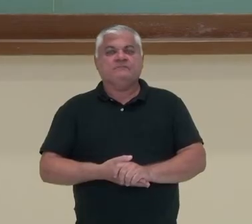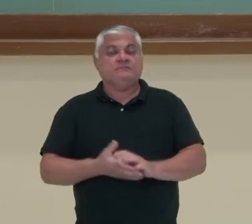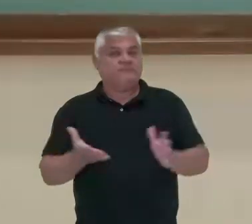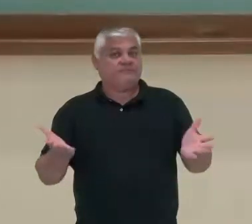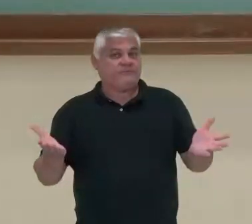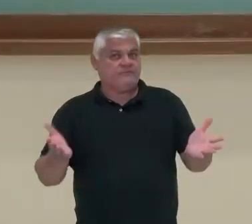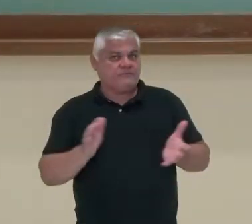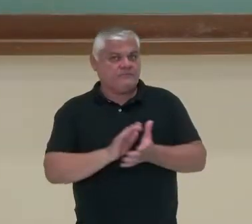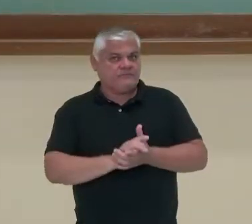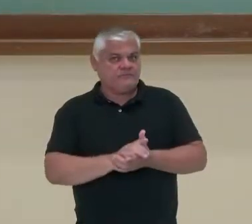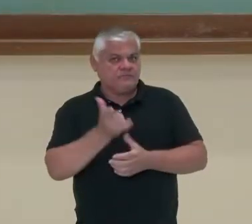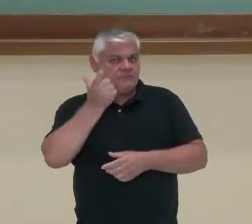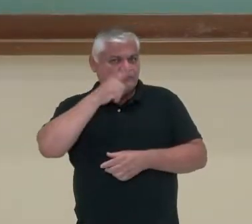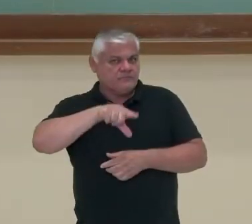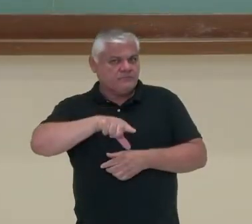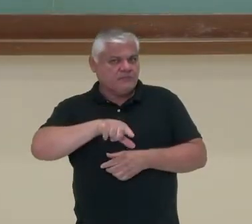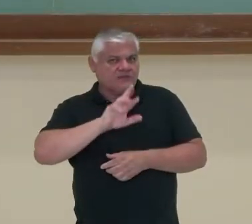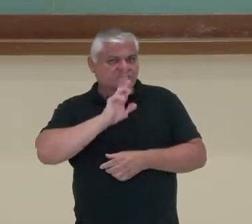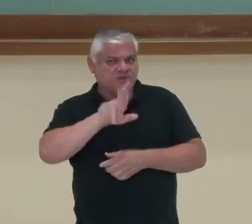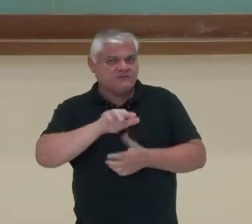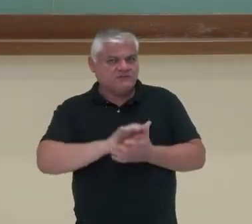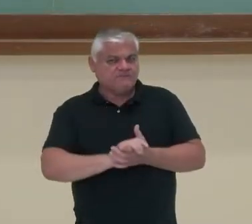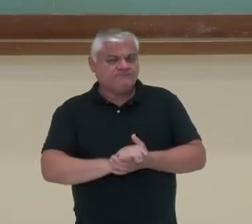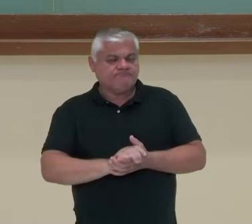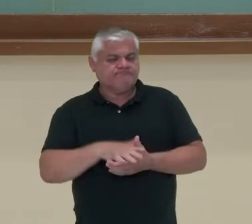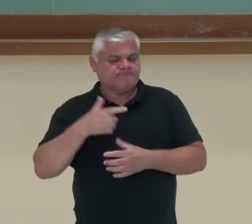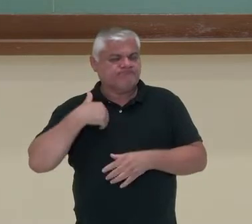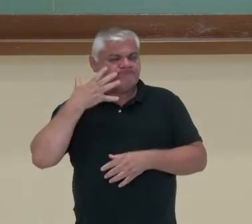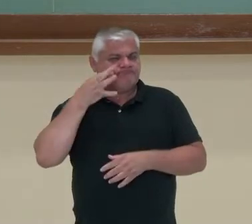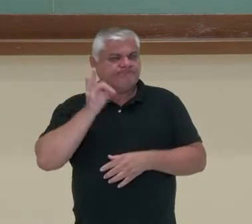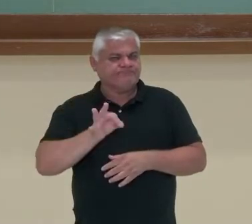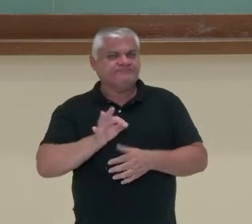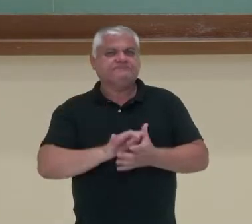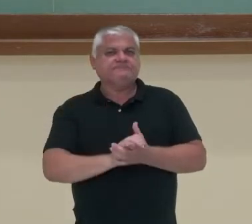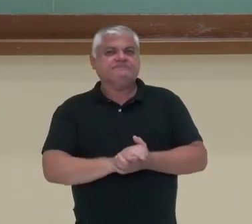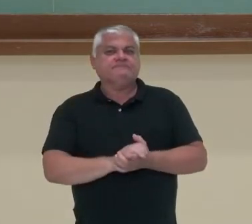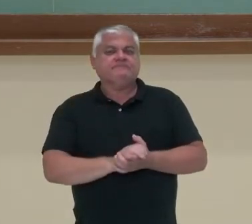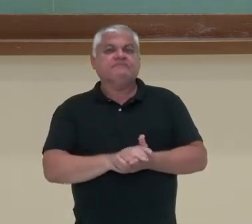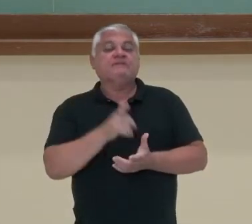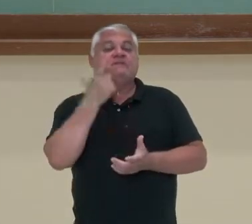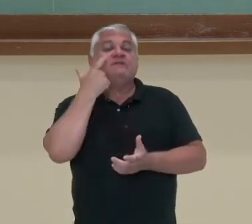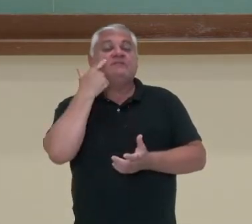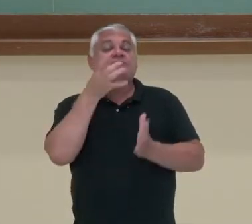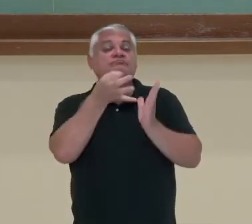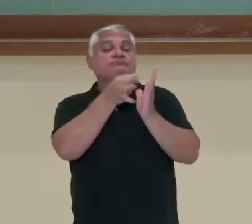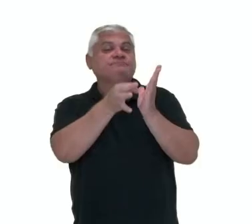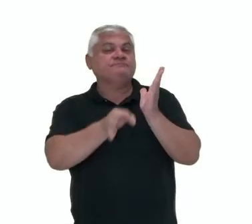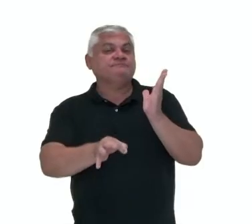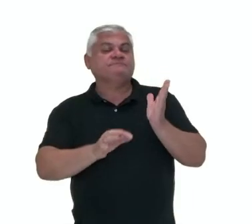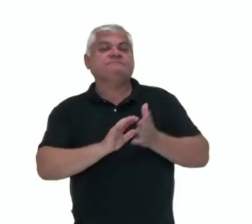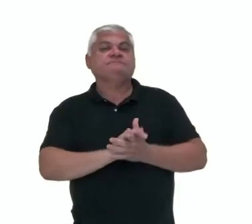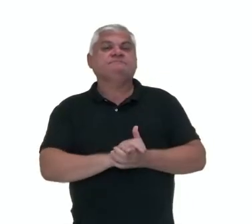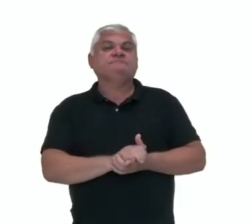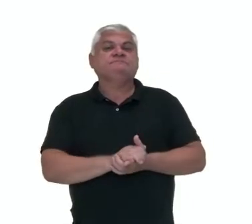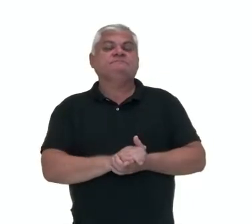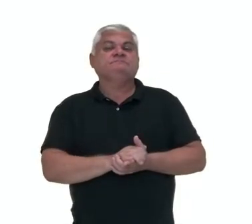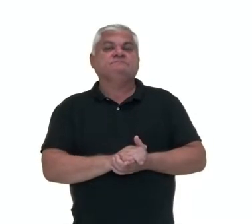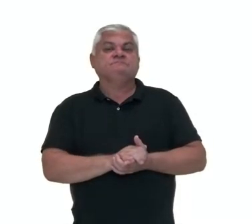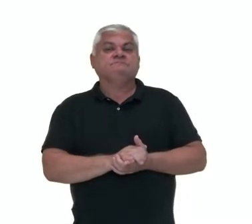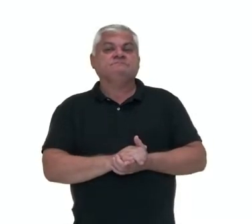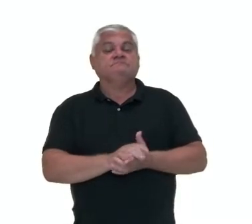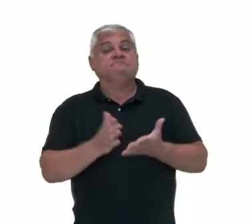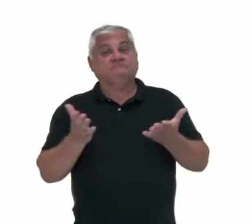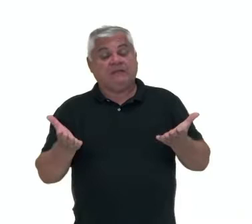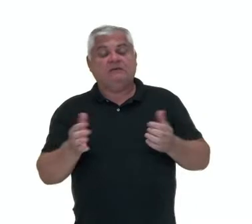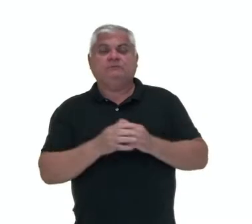E aí, pessoal, conseguiram responder? Eu tenho certeza que sim. Então, vamos conferir as suas respostas. Uma vez que